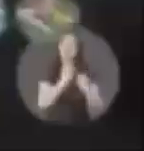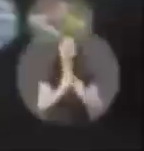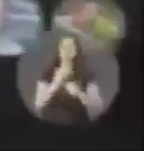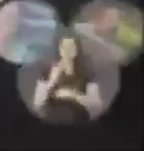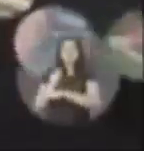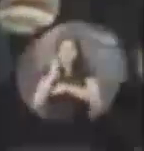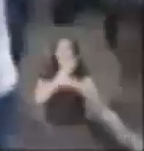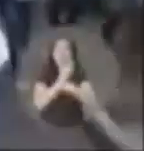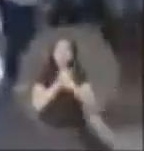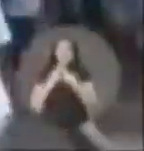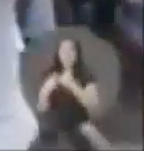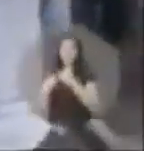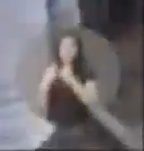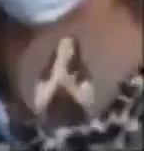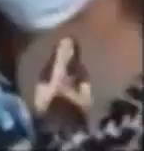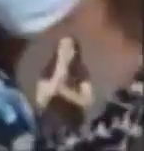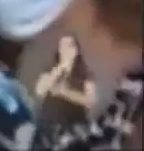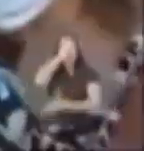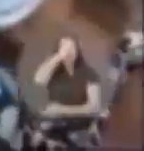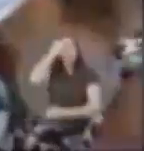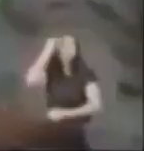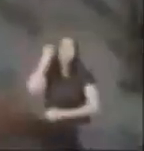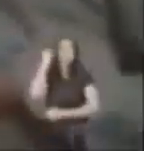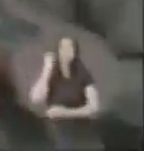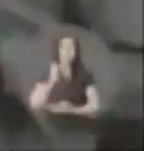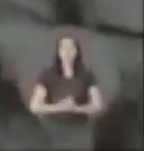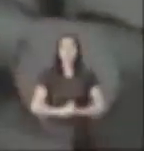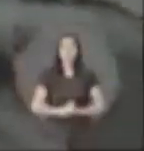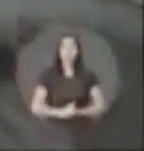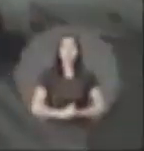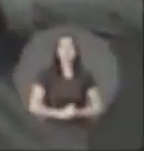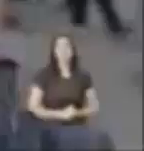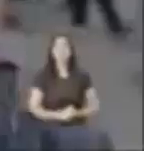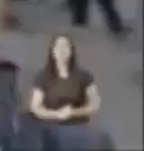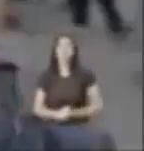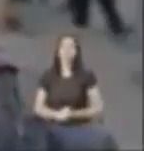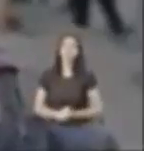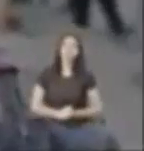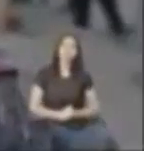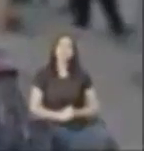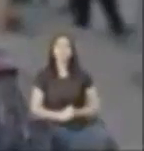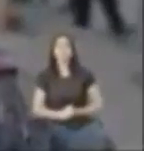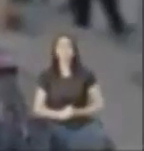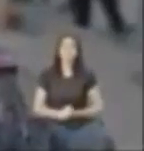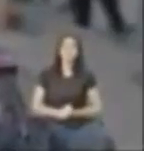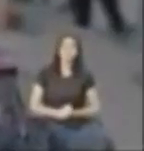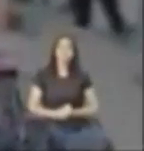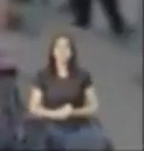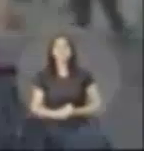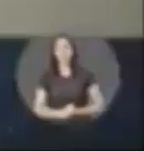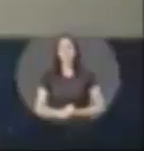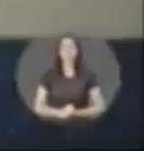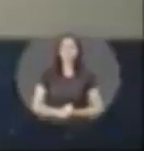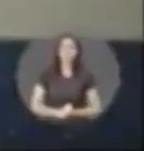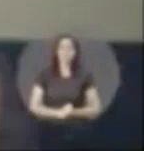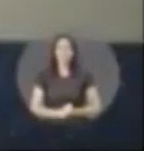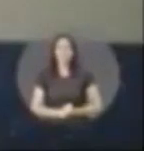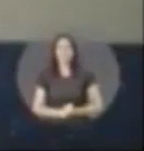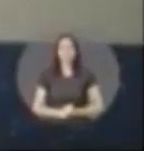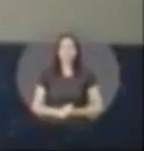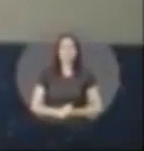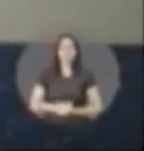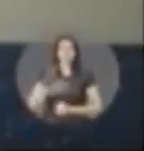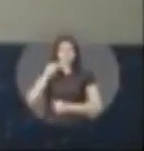Quem cuidou da cidade merece ficar, eu sou o Emanuel. Dia 15 de novembro, Emanuel na cabeça. Se a nossa